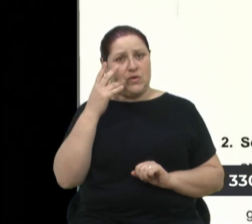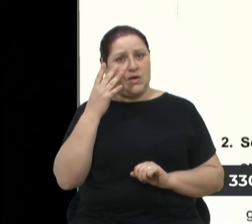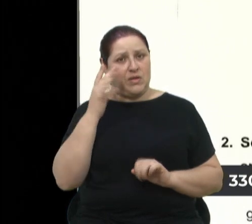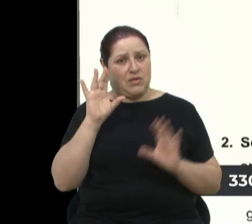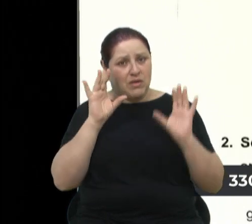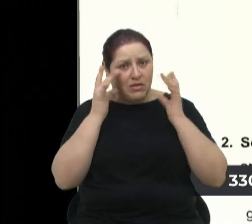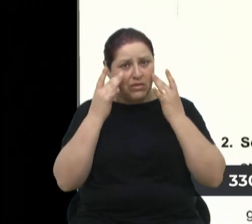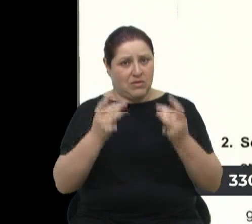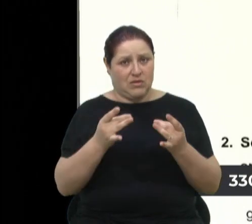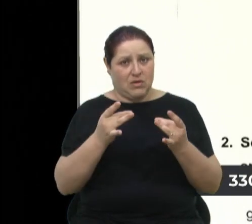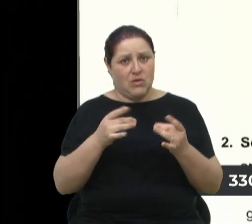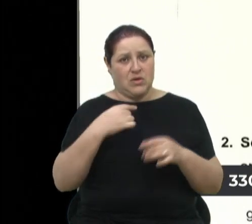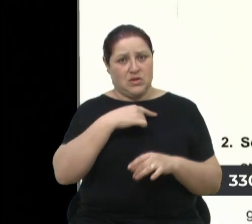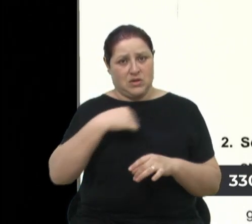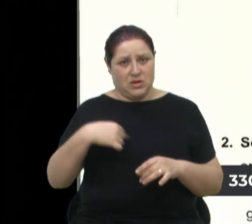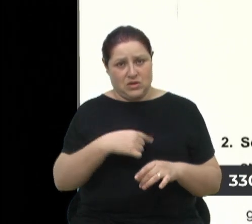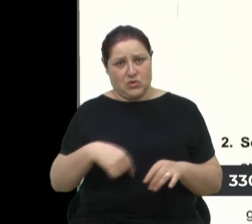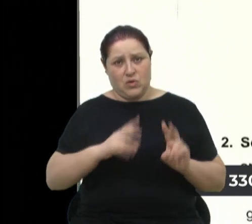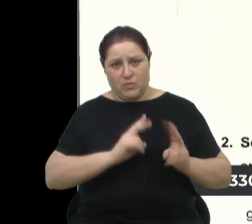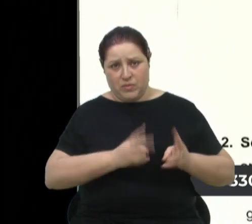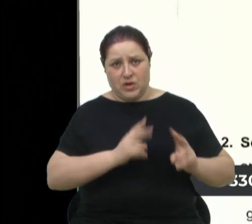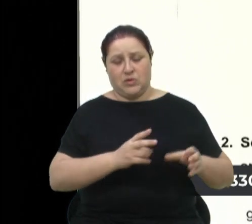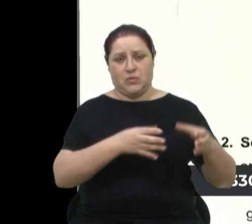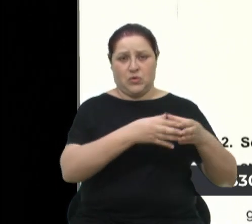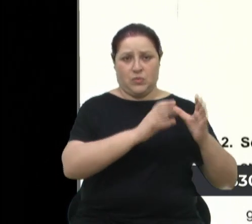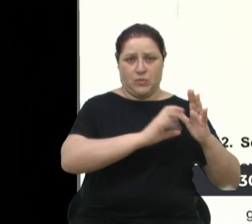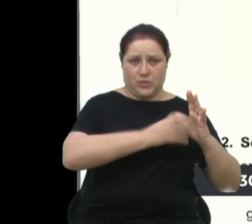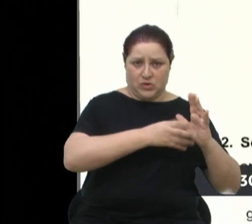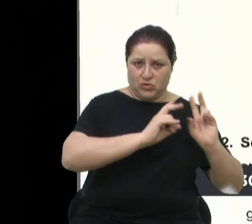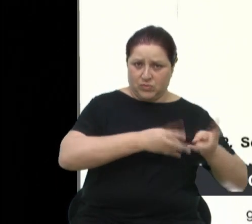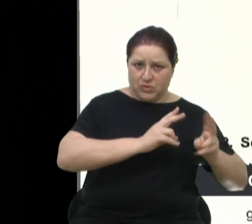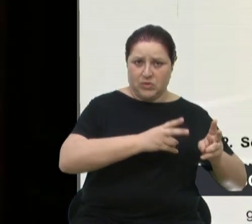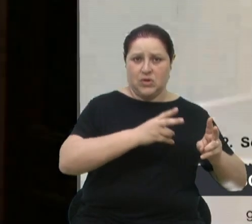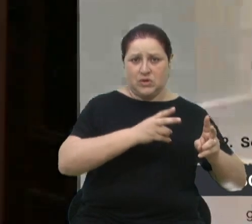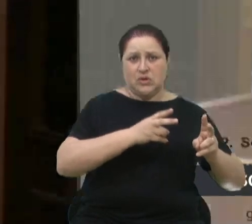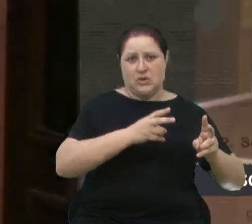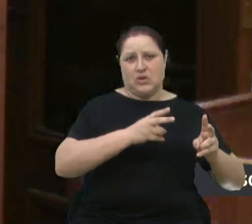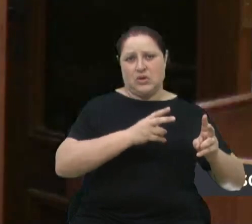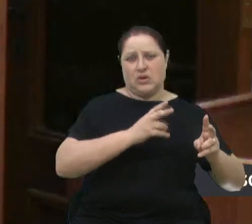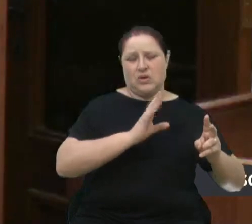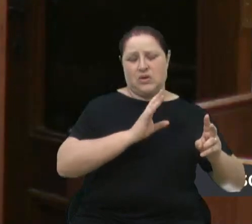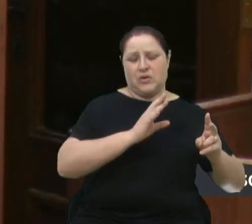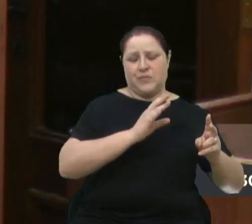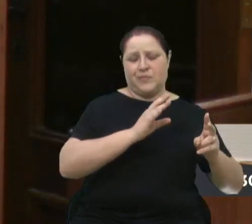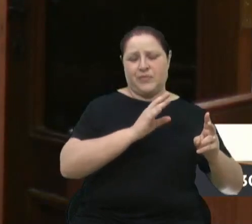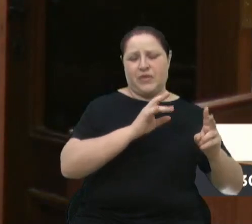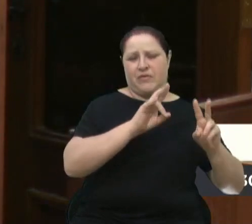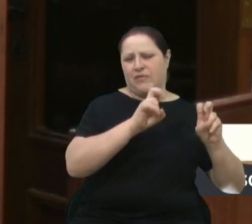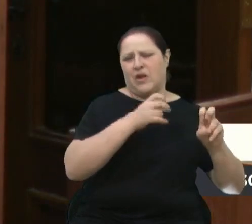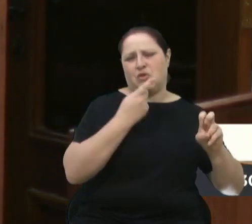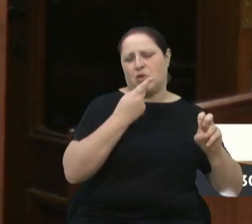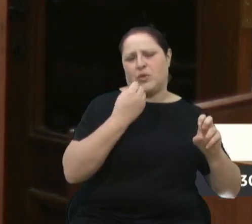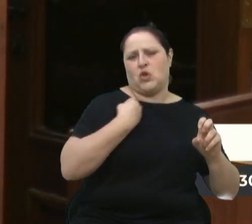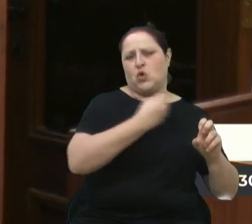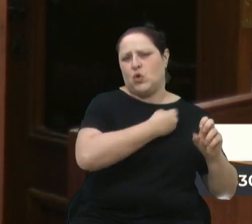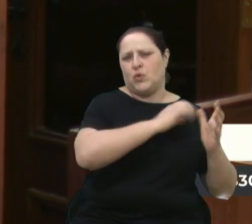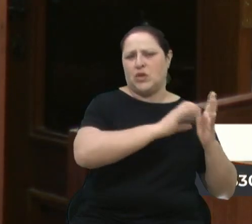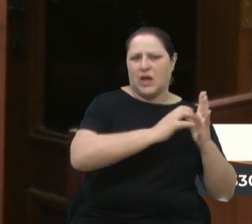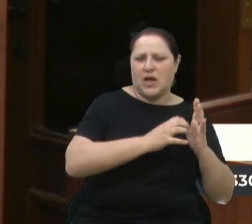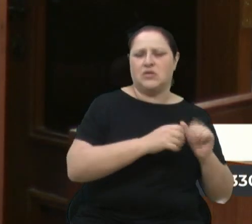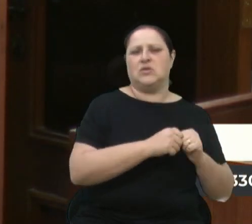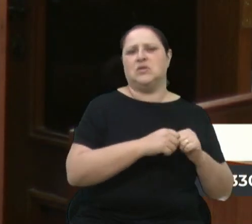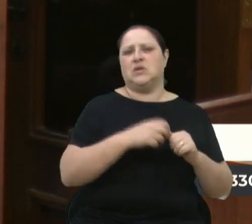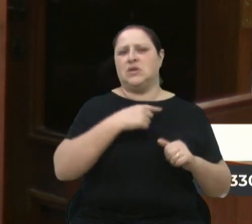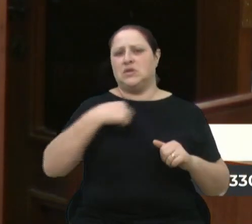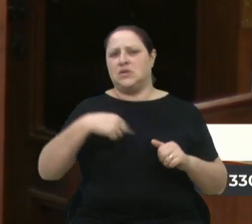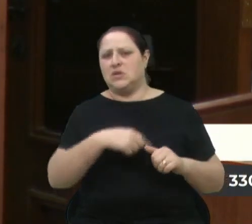senhor e o vereador Zanquim, que estão na mesma bancada, que tratam de números, que falam de educação, o professor Zanquim, que não trabalhou na